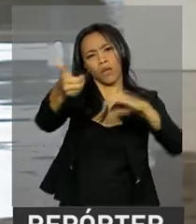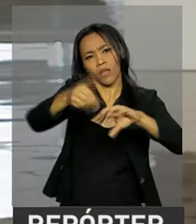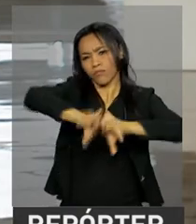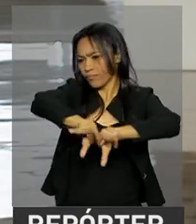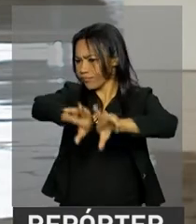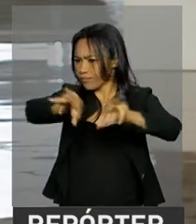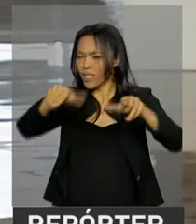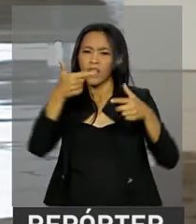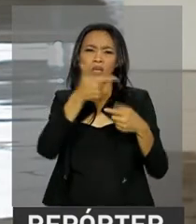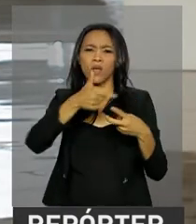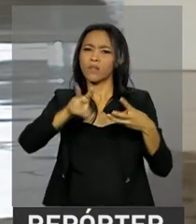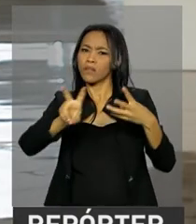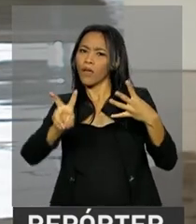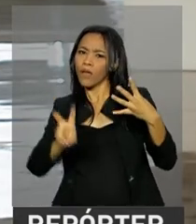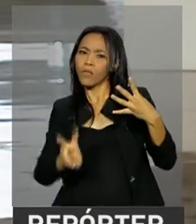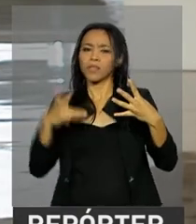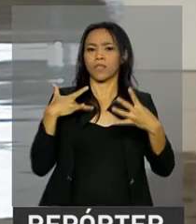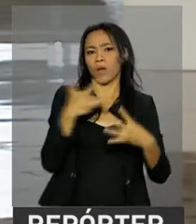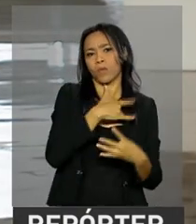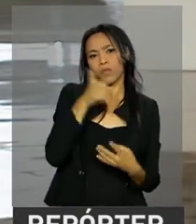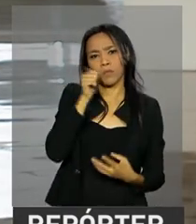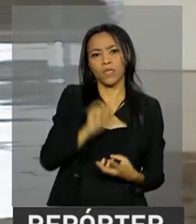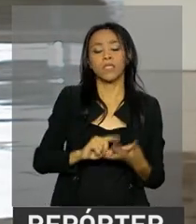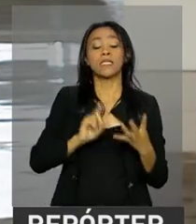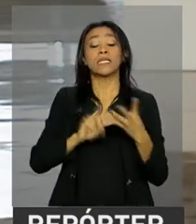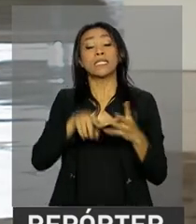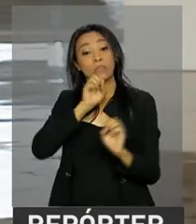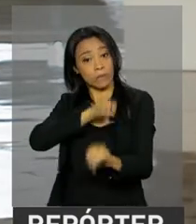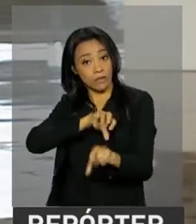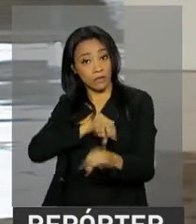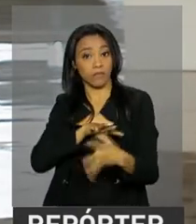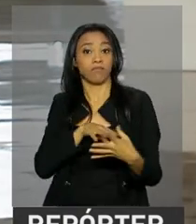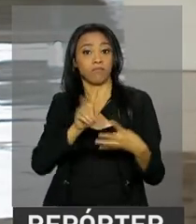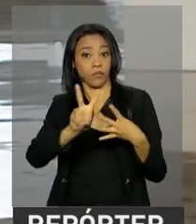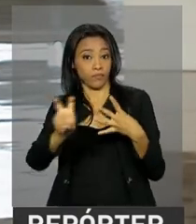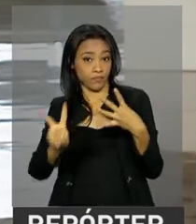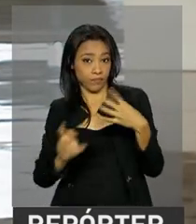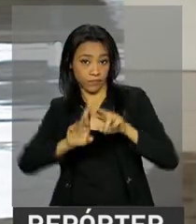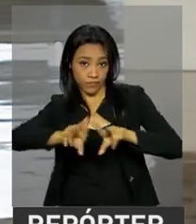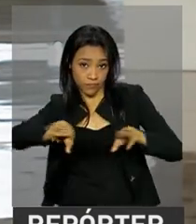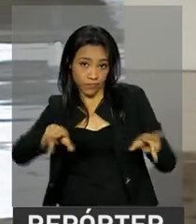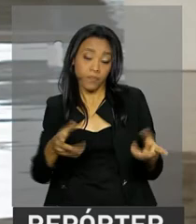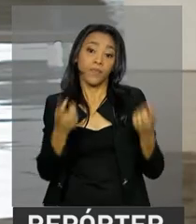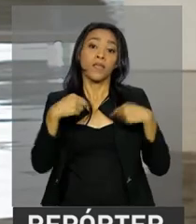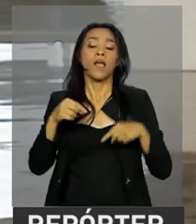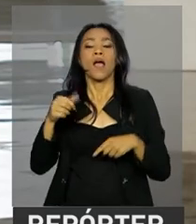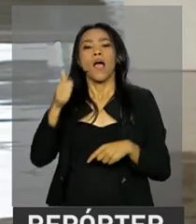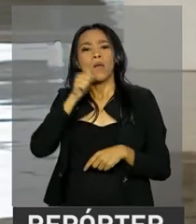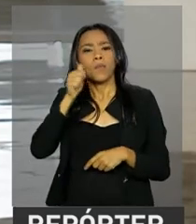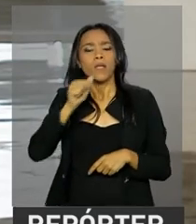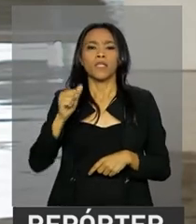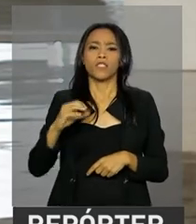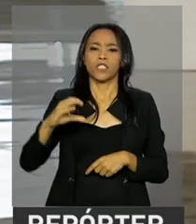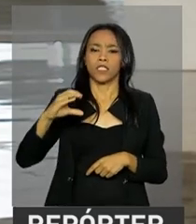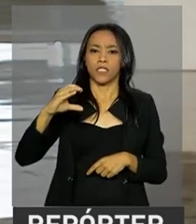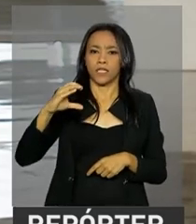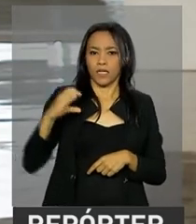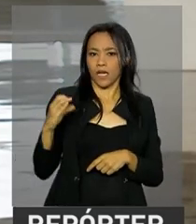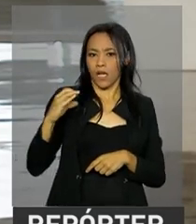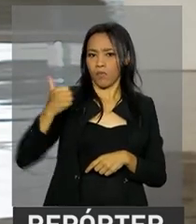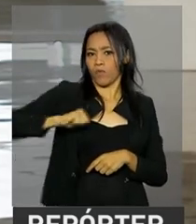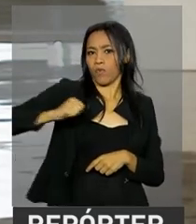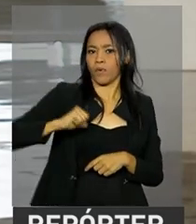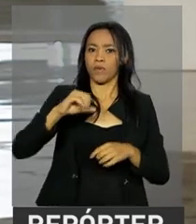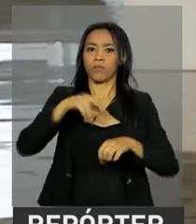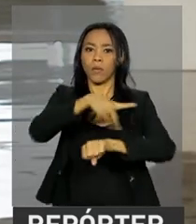outros temas ligados por exemplo a saúde da mulher ea educação a parlamentar de cabo verde a dália delgado ela também falou nesse